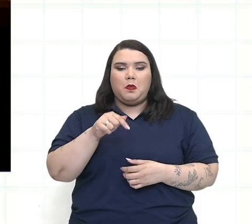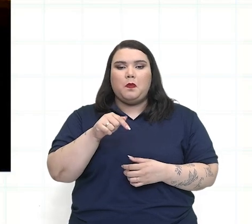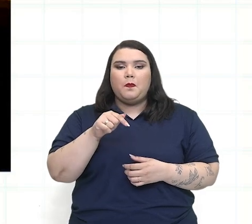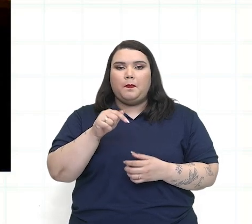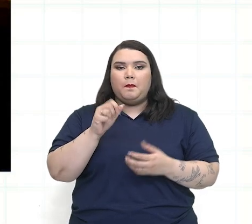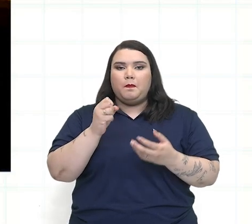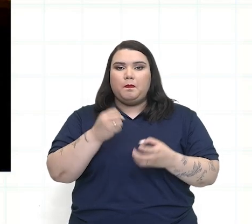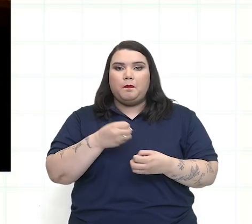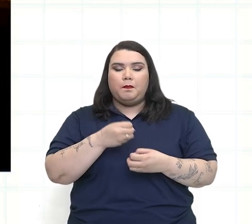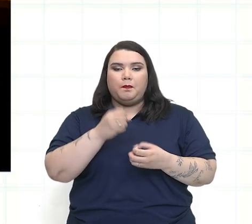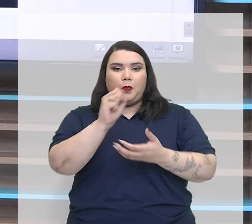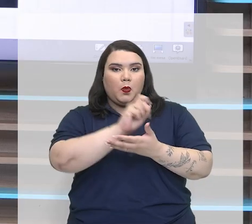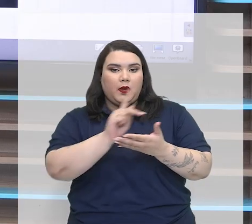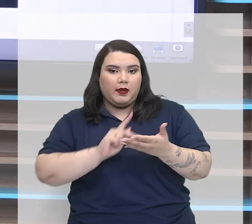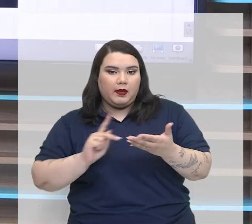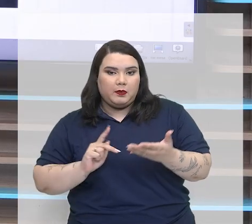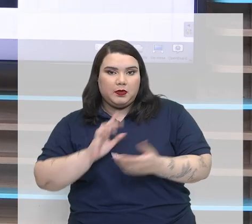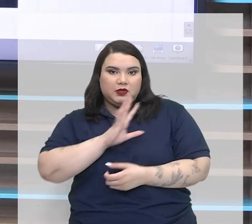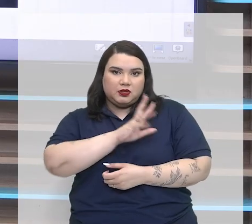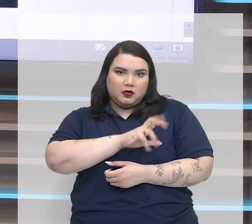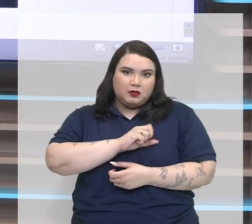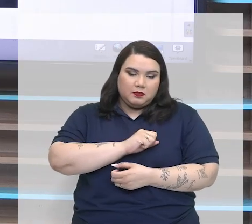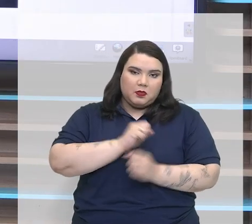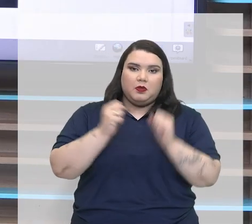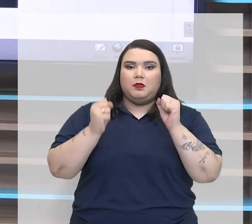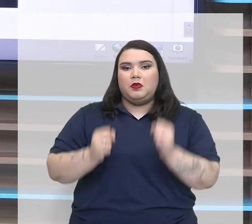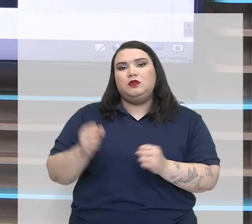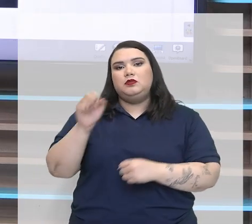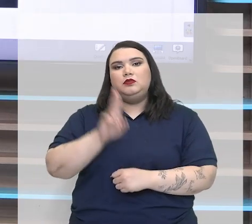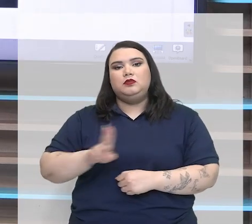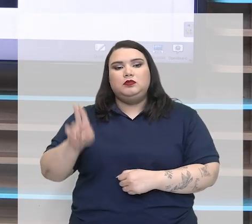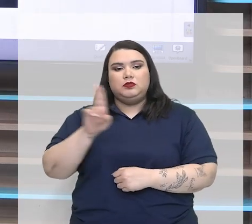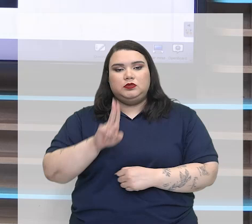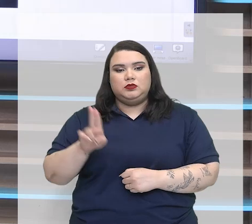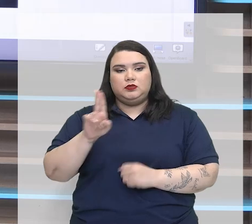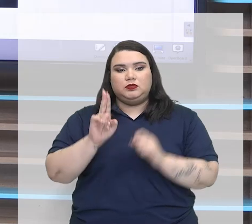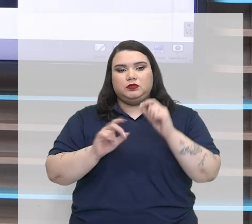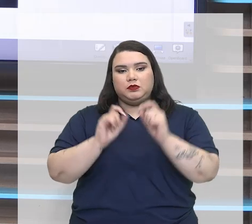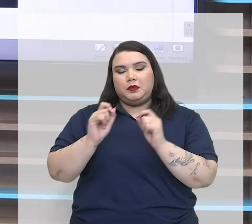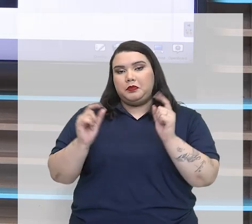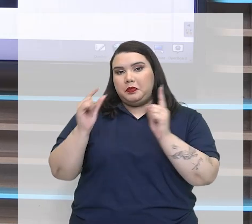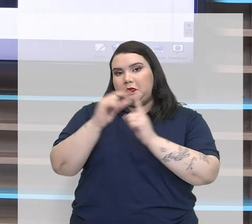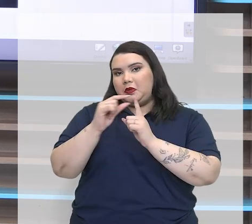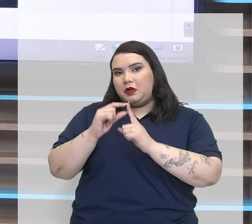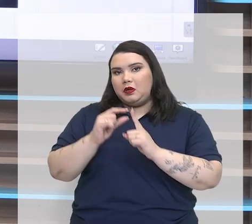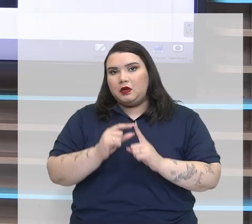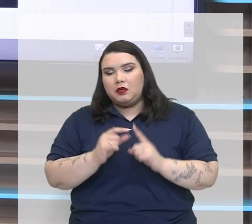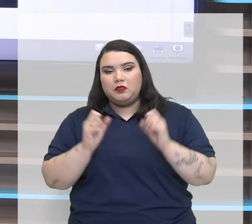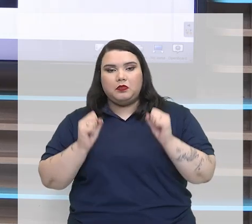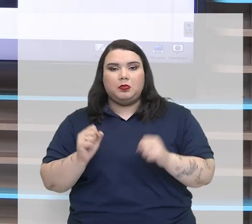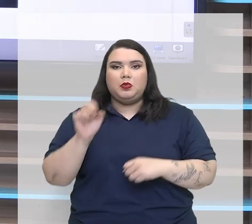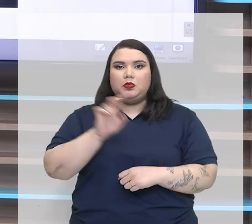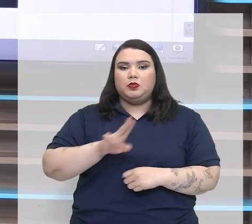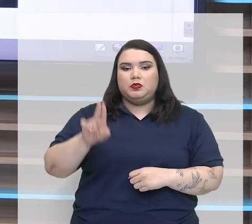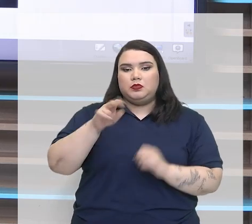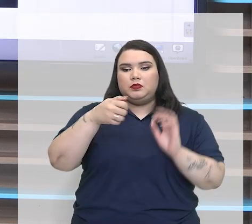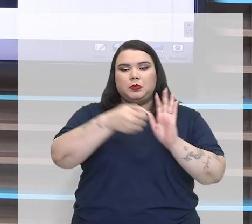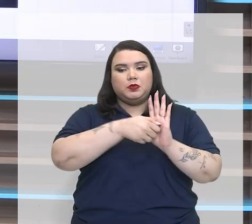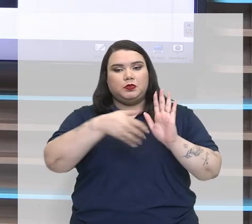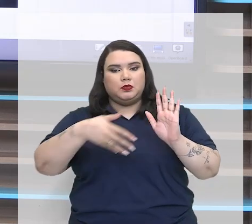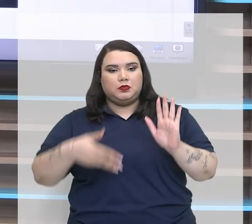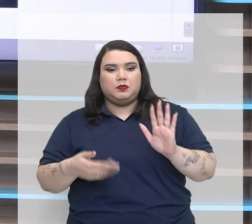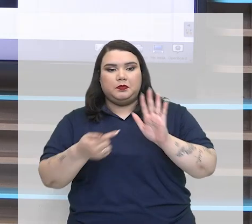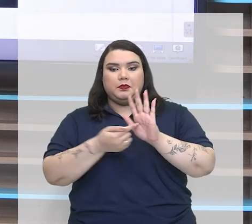de sentimentos, pode-se utilizar, não é? Palavras, pode-se utilizar as figuras de